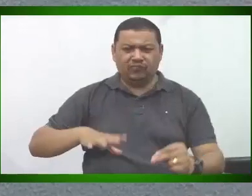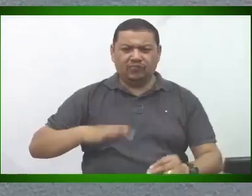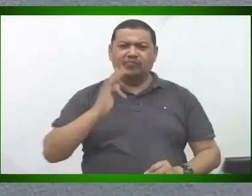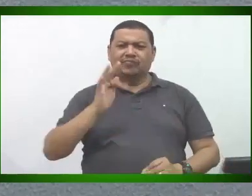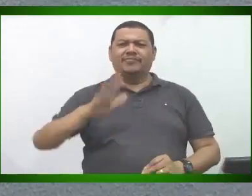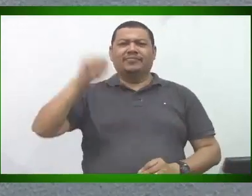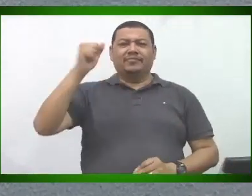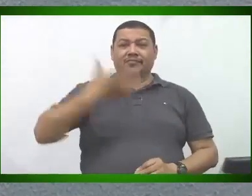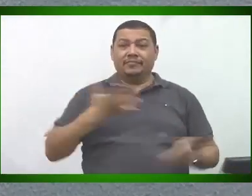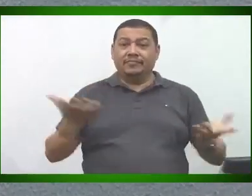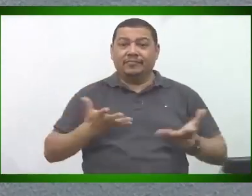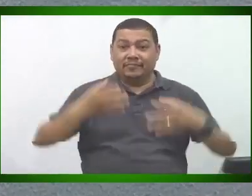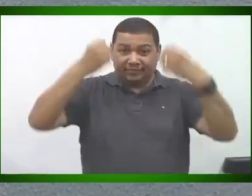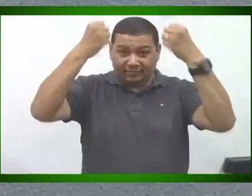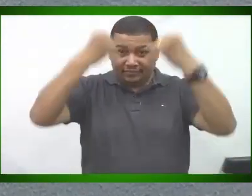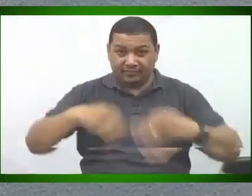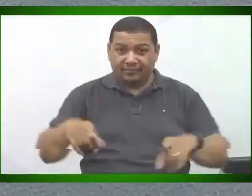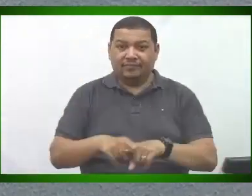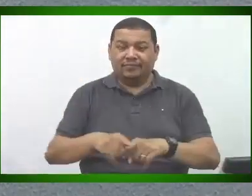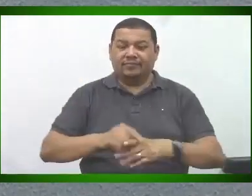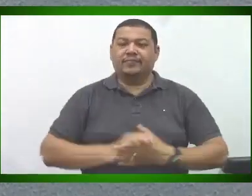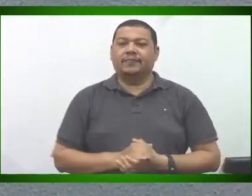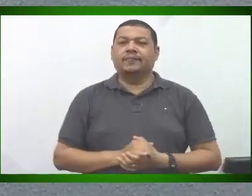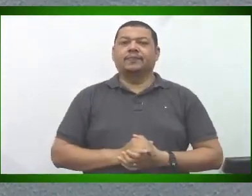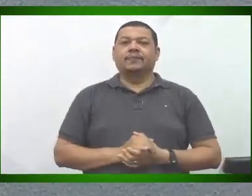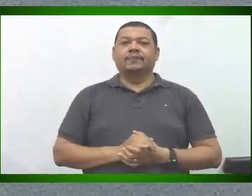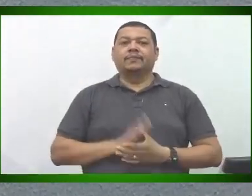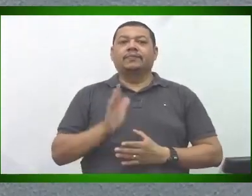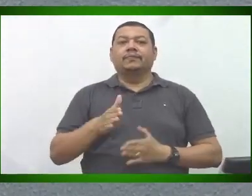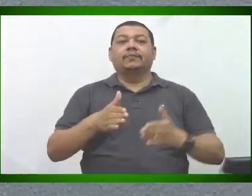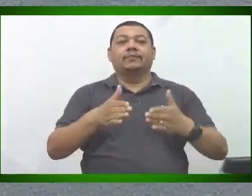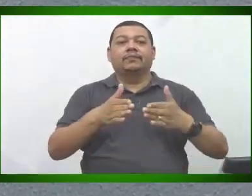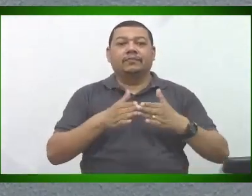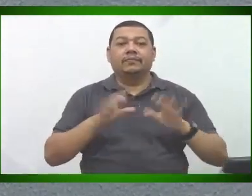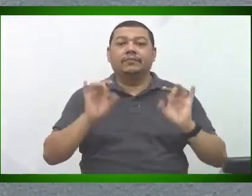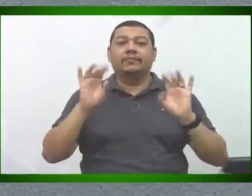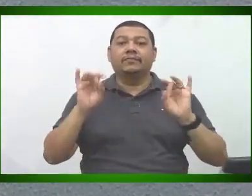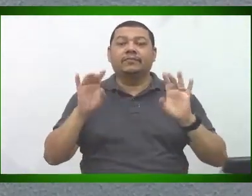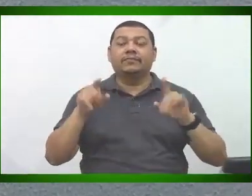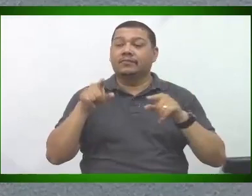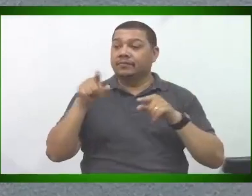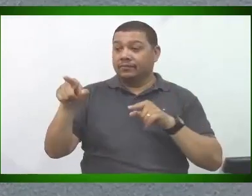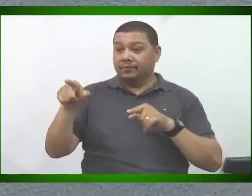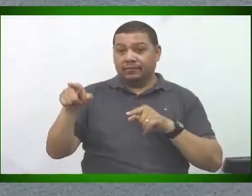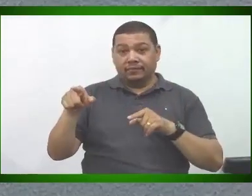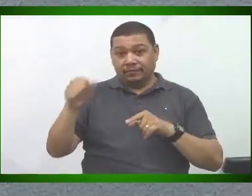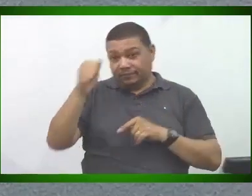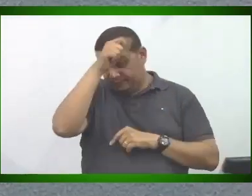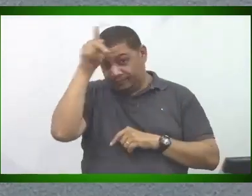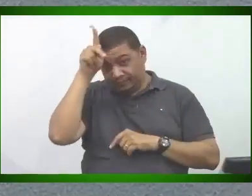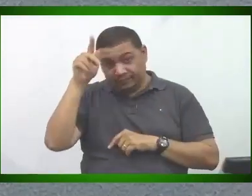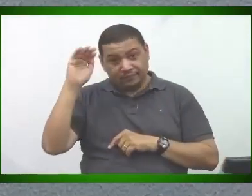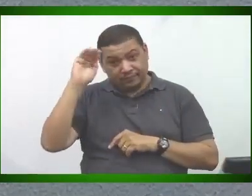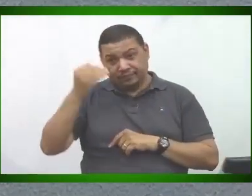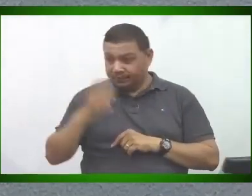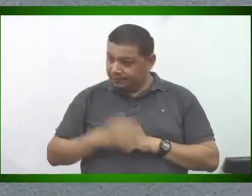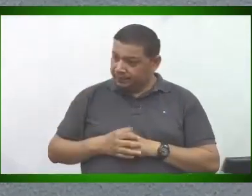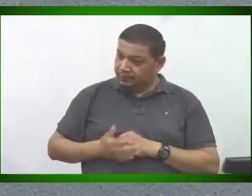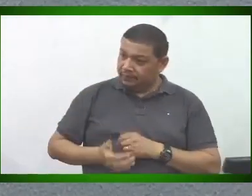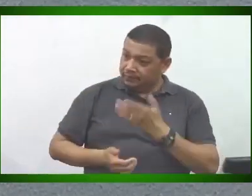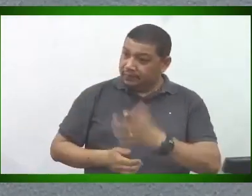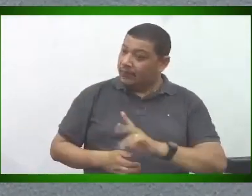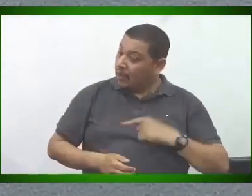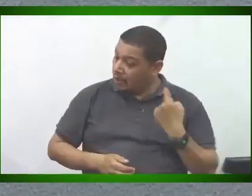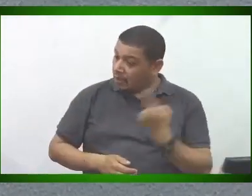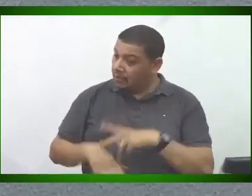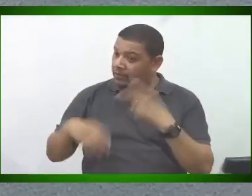aqui dizer também, já deixar aqui um pedido muito especial ao prefeito Adailton Fura. Prefeito, nós